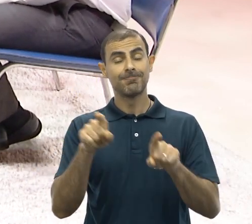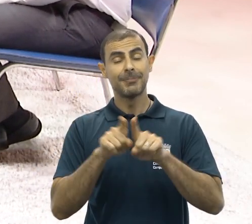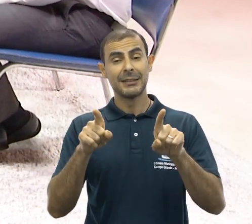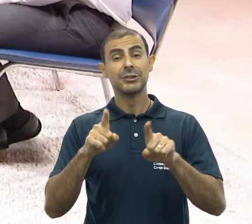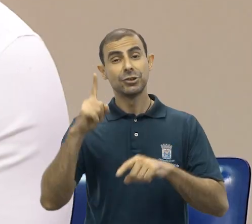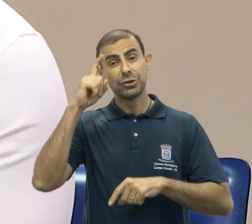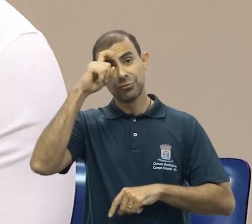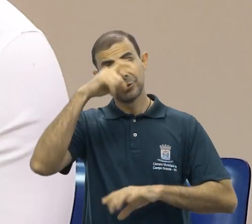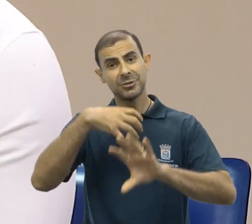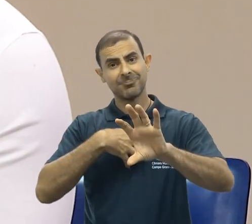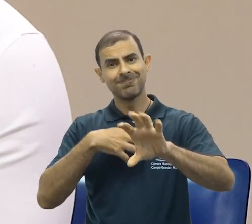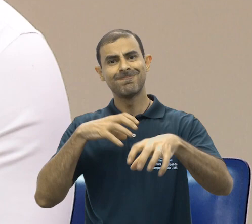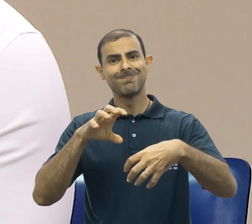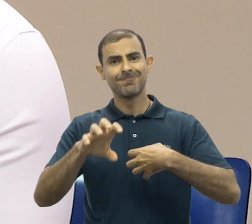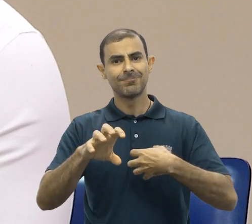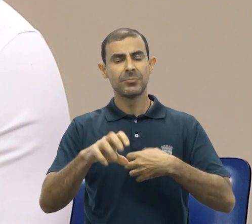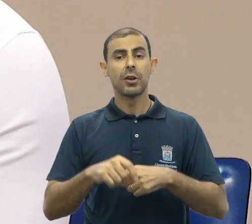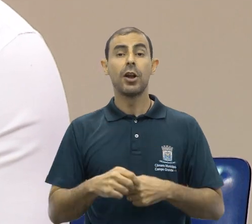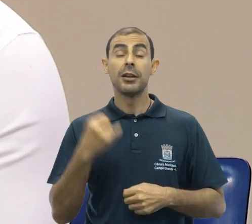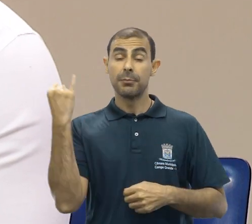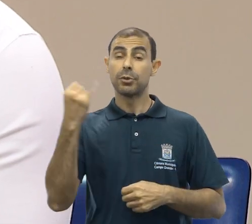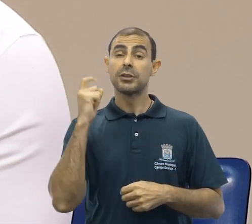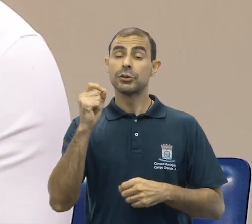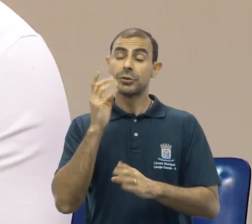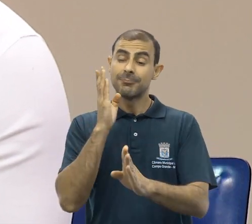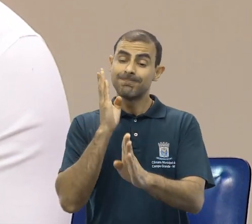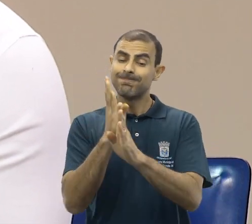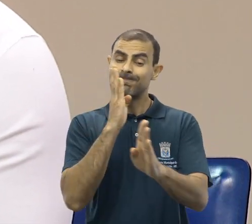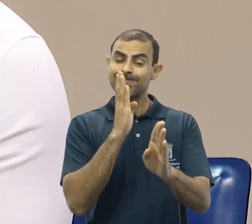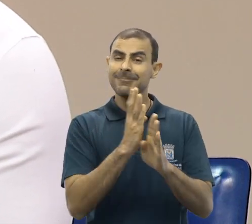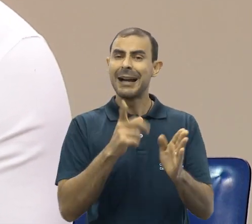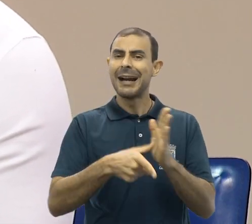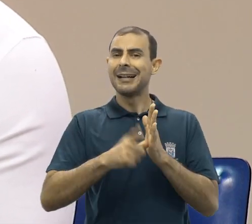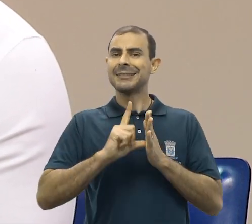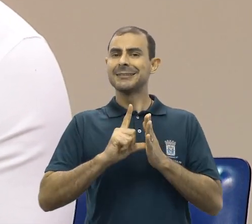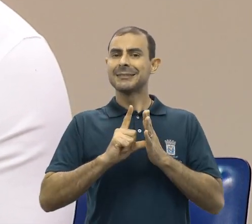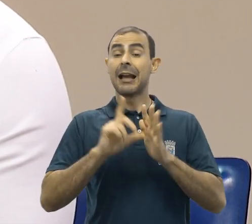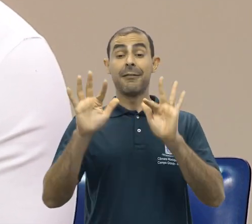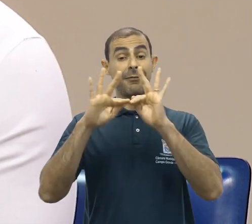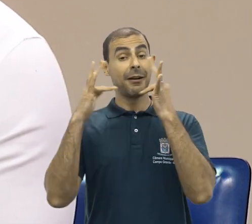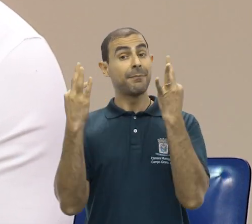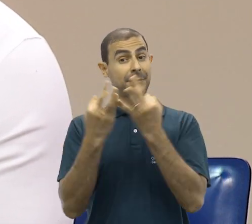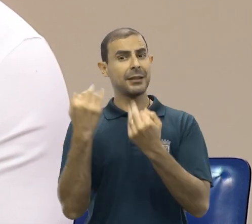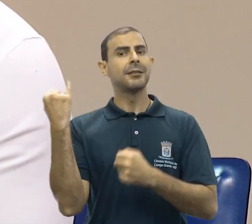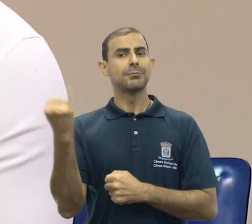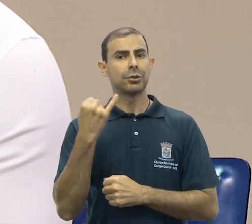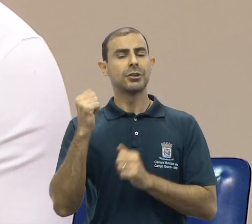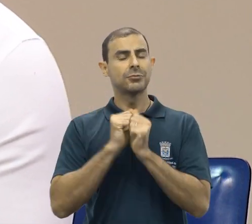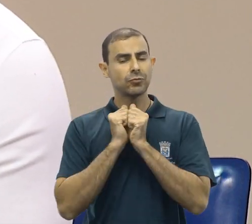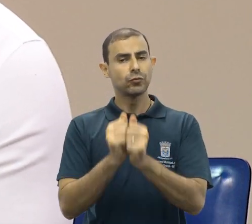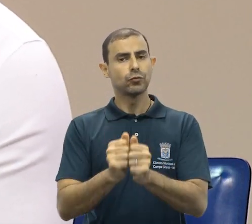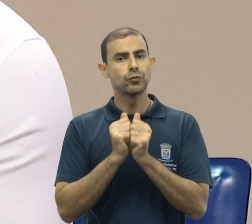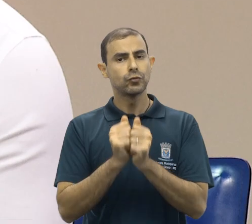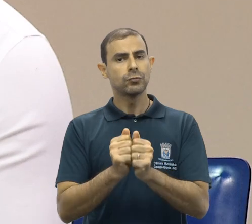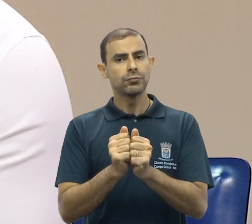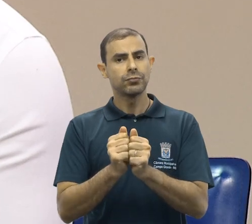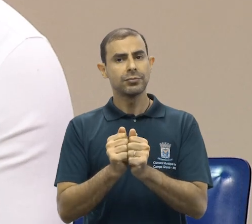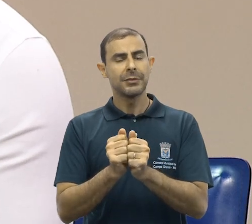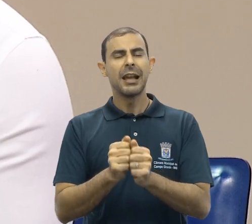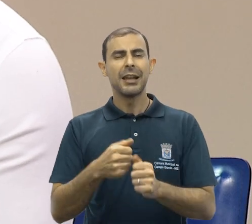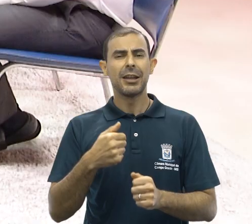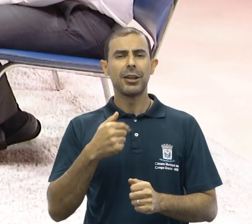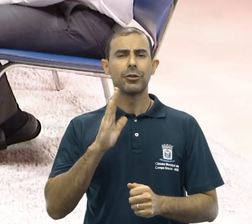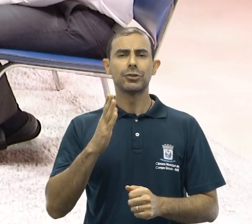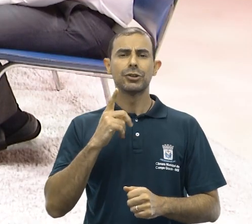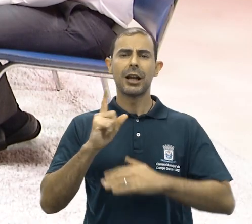lugar do outro, né? Mas é que o diagnóstico é importante, a família acompanhar, estar junto é importante, né?